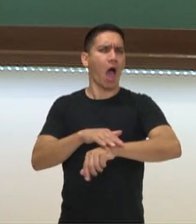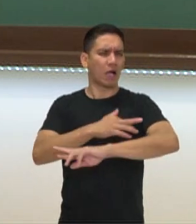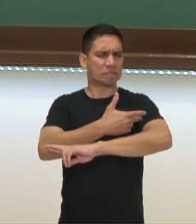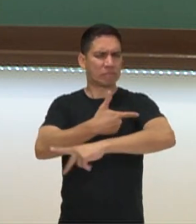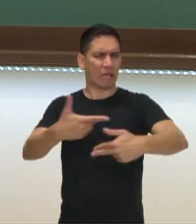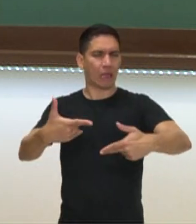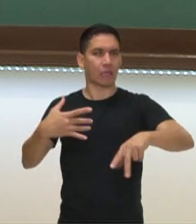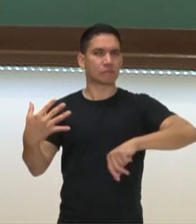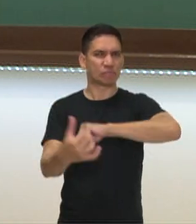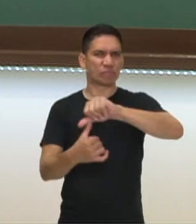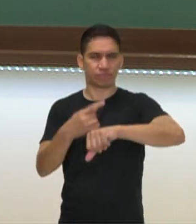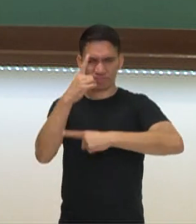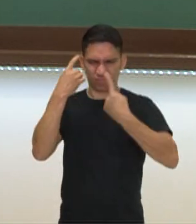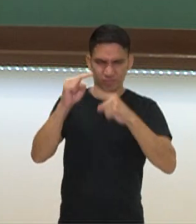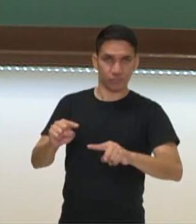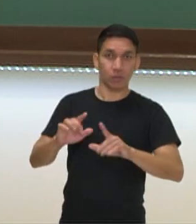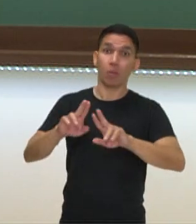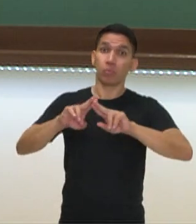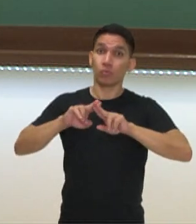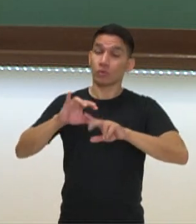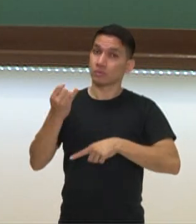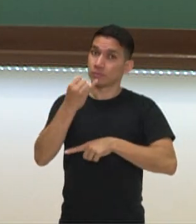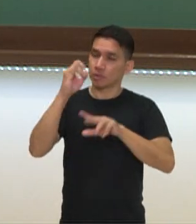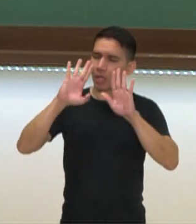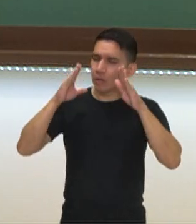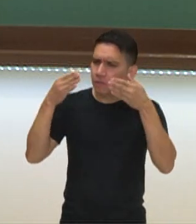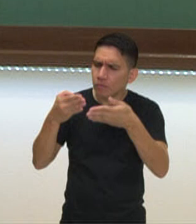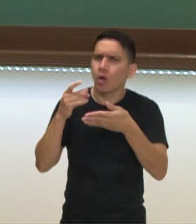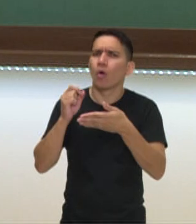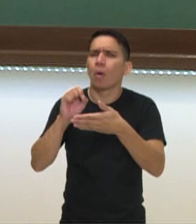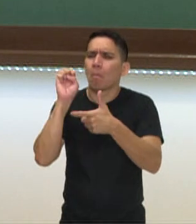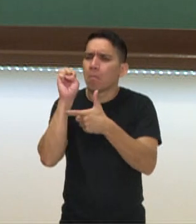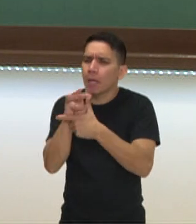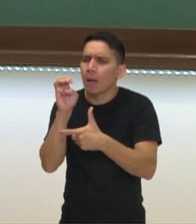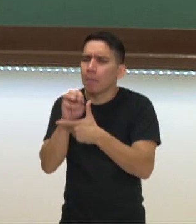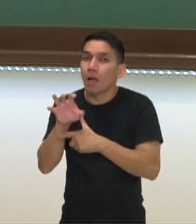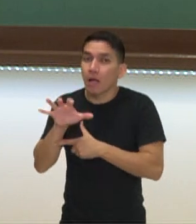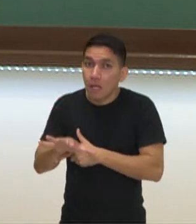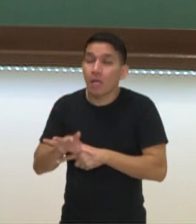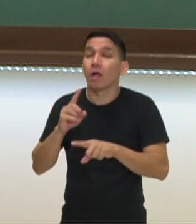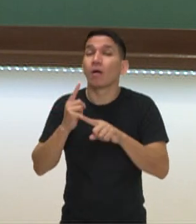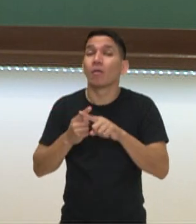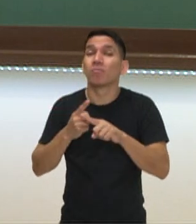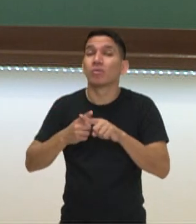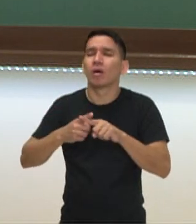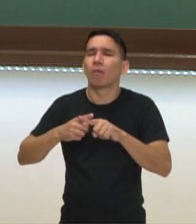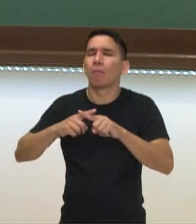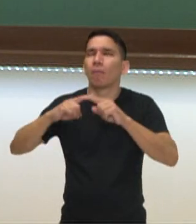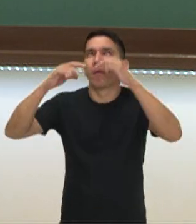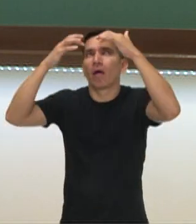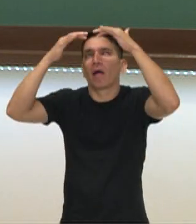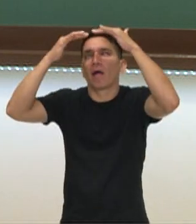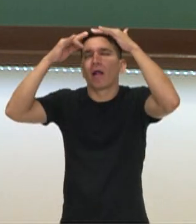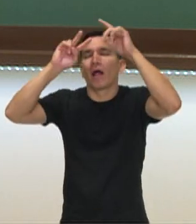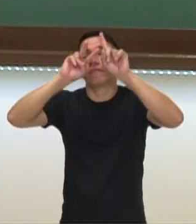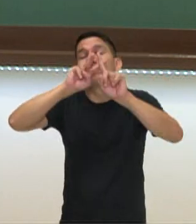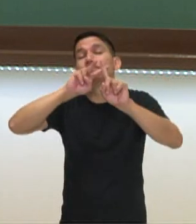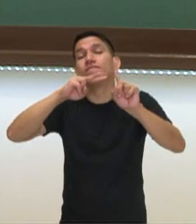super importante a gente focar nesses aspectos para desconstruir toda aquela